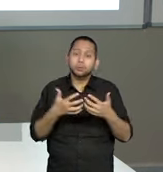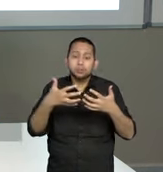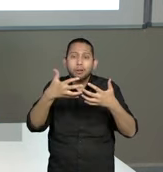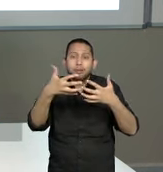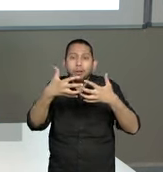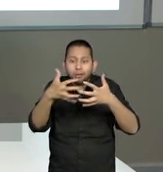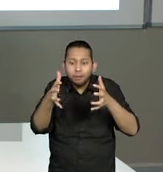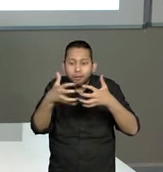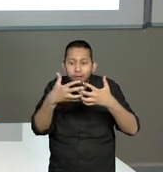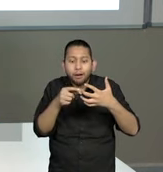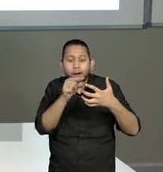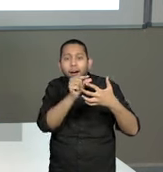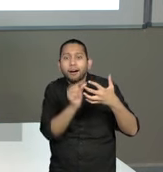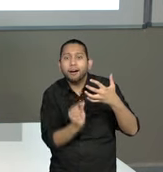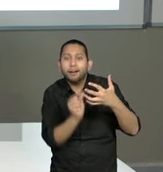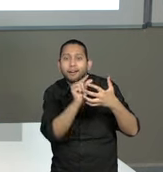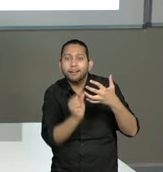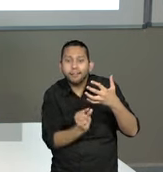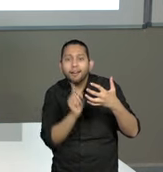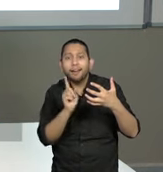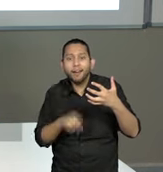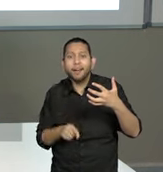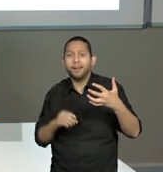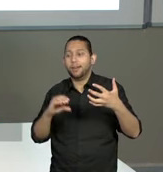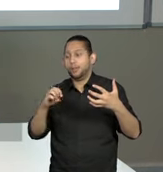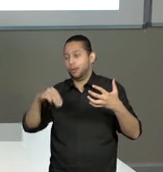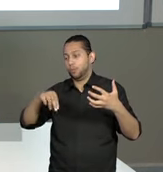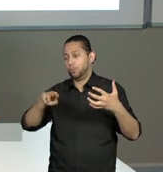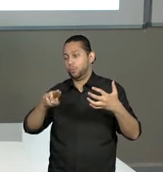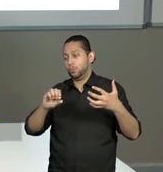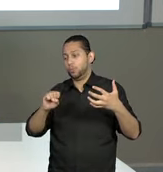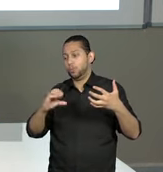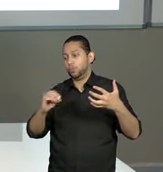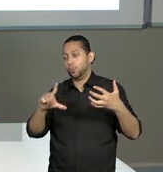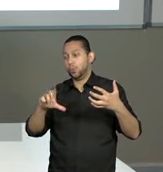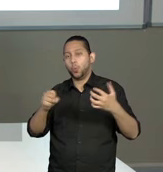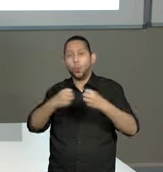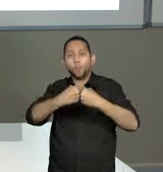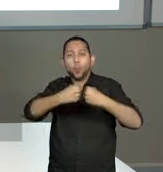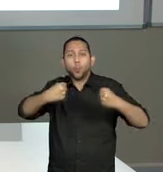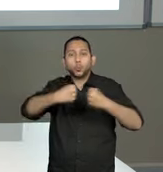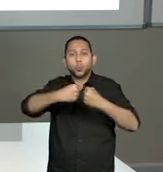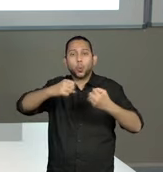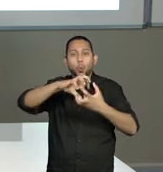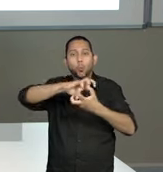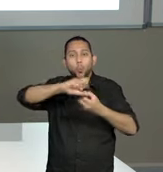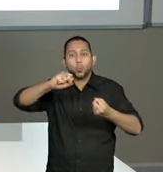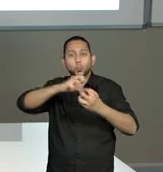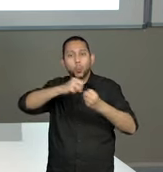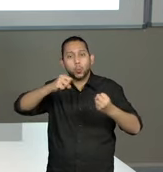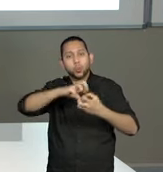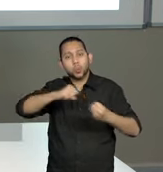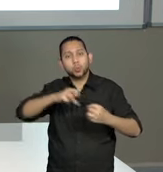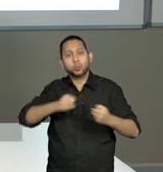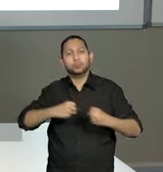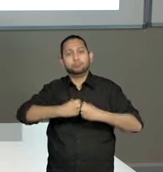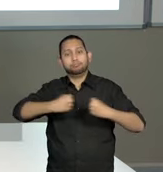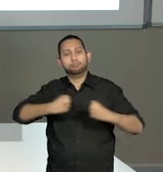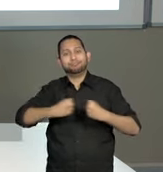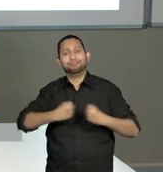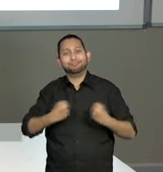a estrutura física necessária para que o ar entre dentro desses